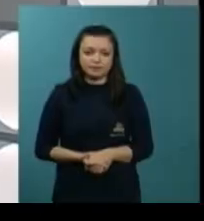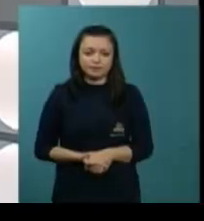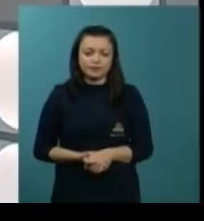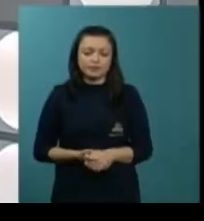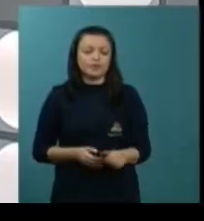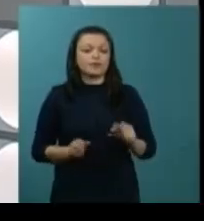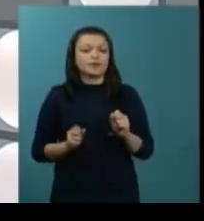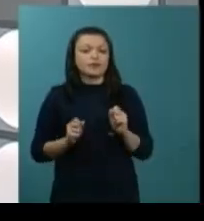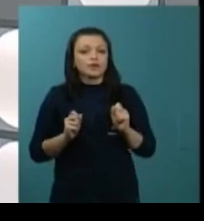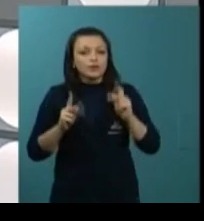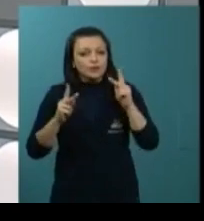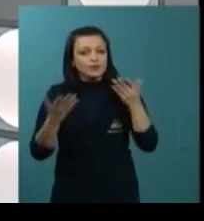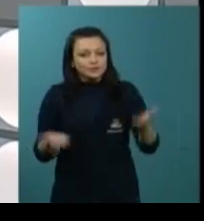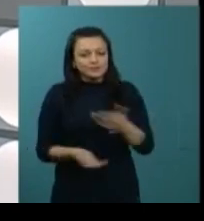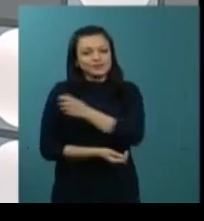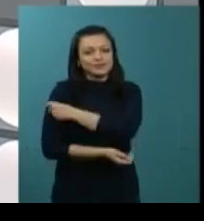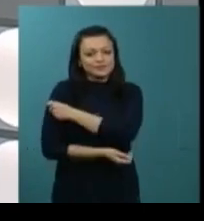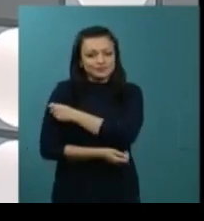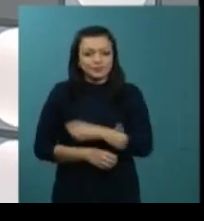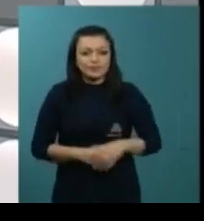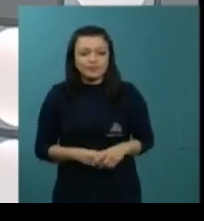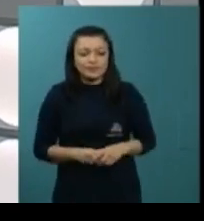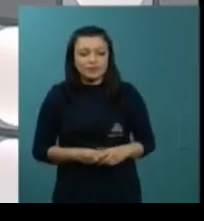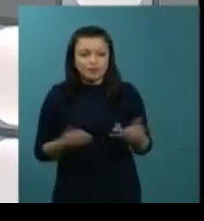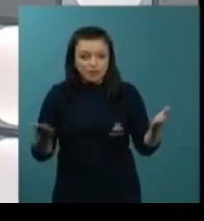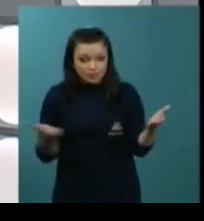Ok, pessoal. Vamos então